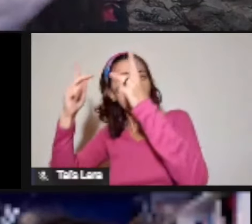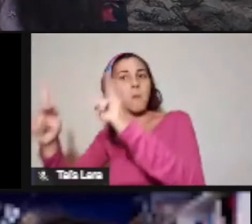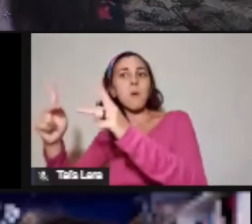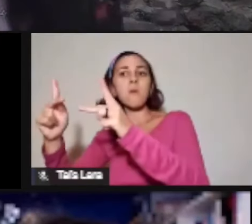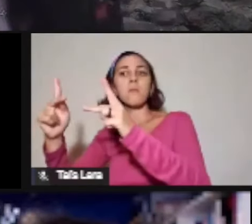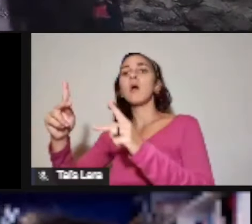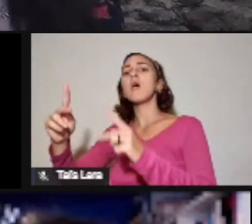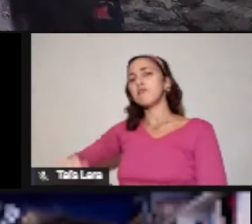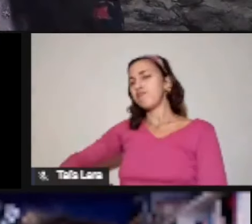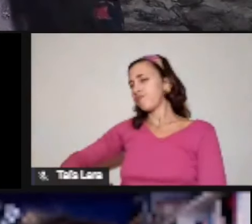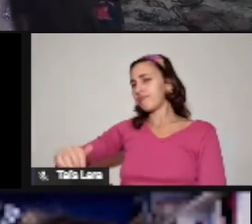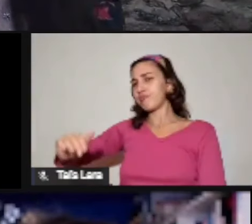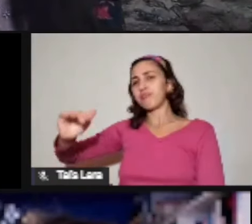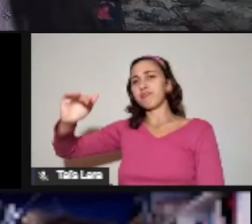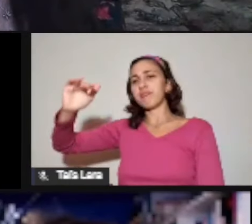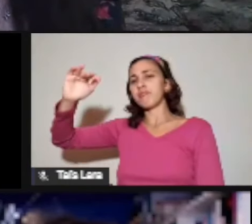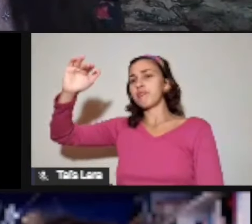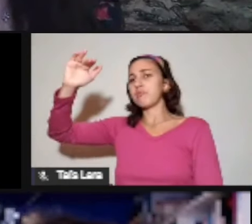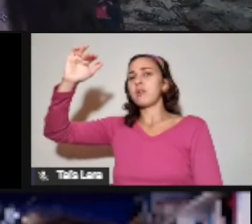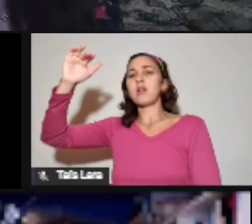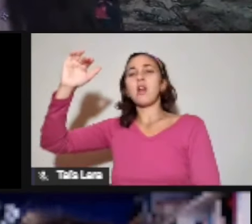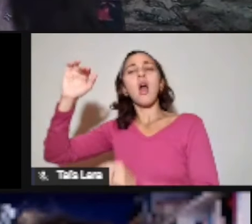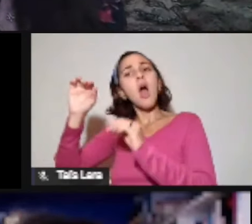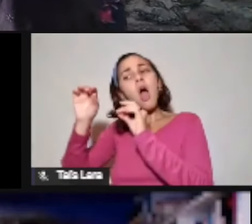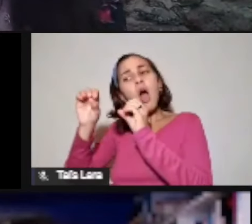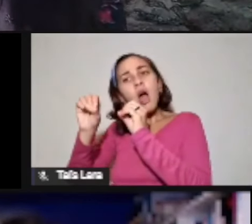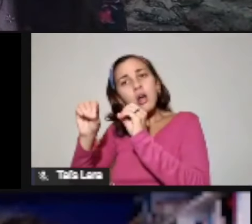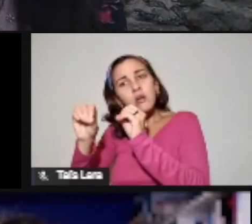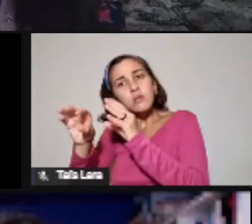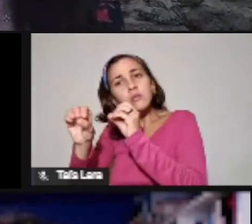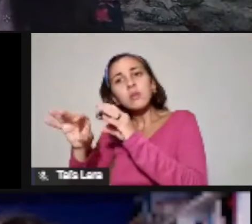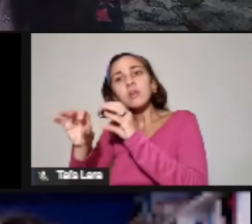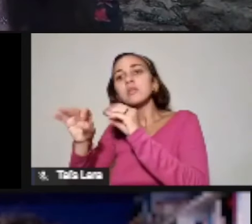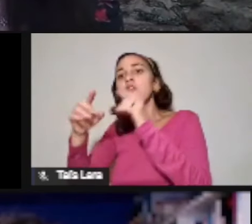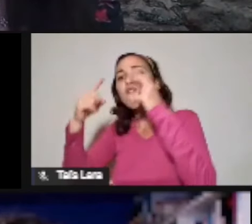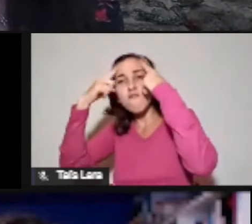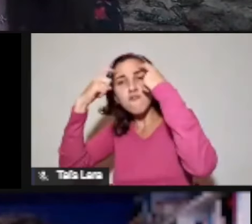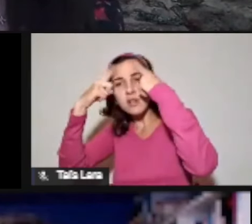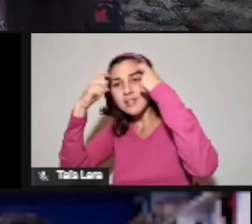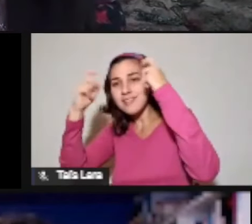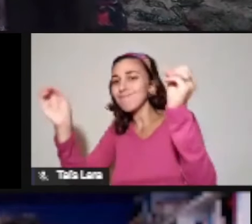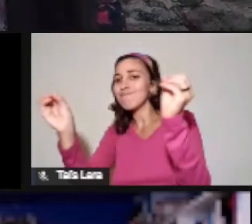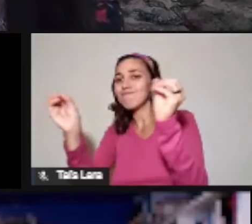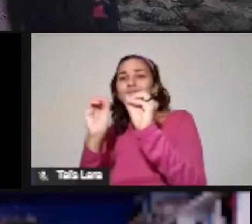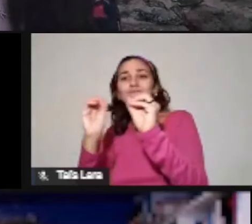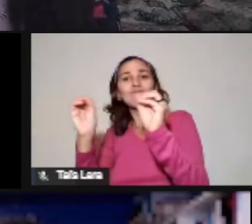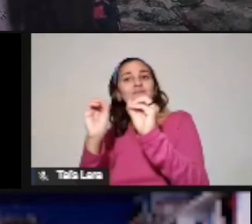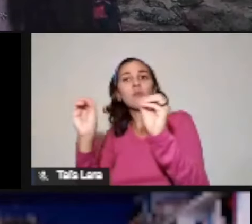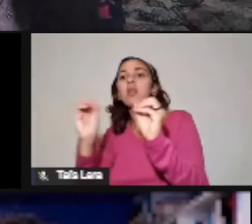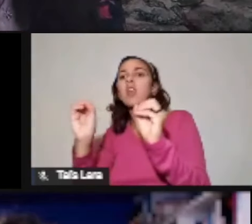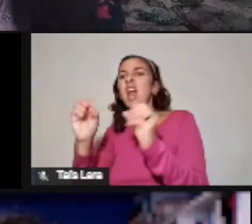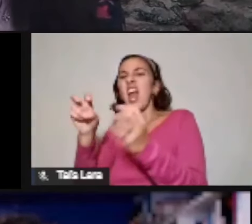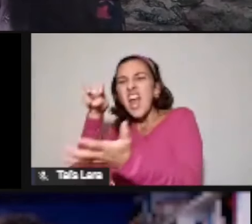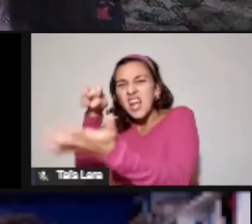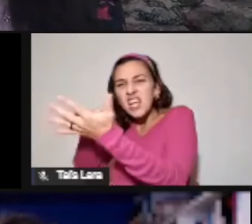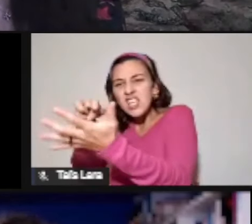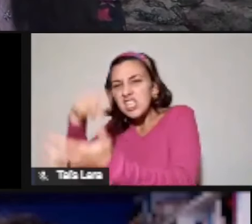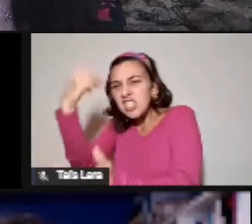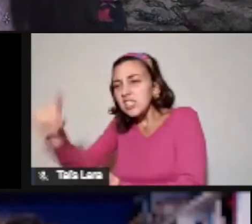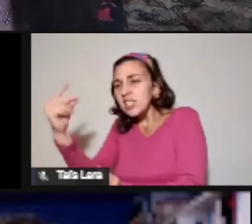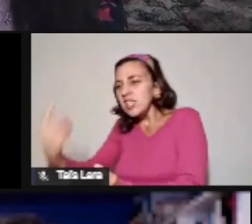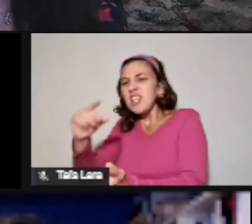como forma de educação, né, ou de suposta educação, o uso da violência, dos maus tratos, dos castigos físicos, da